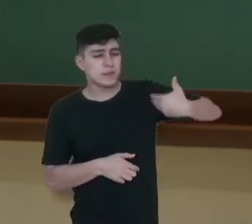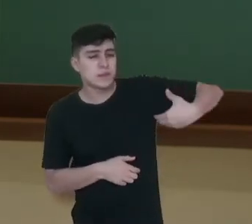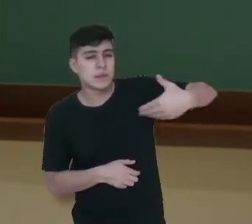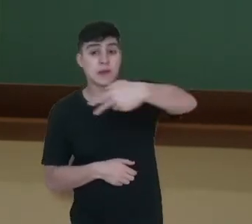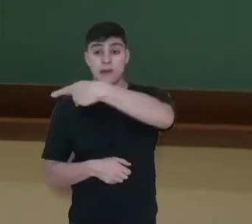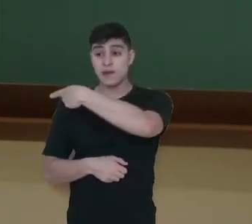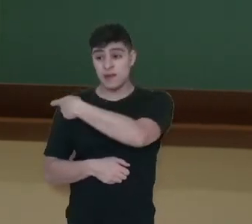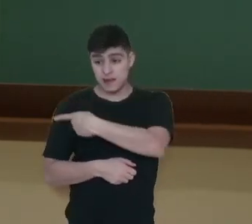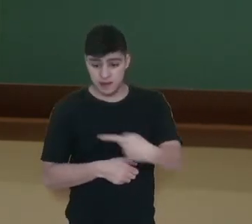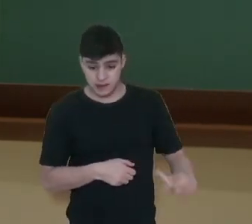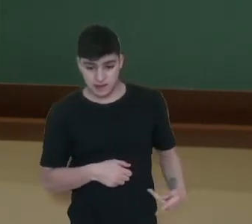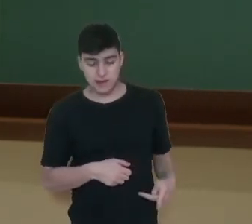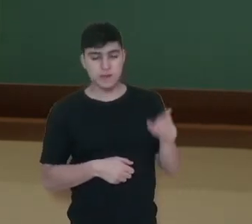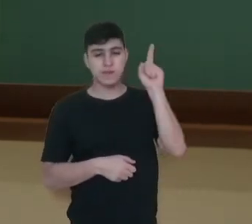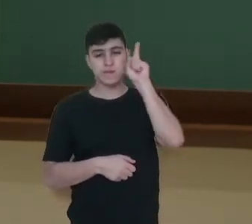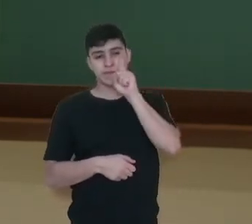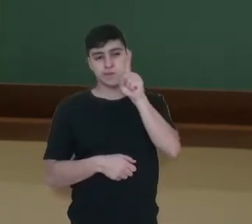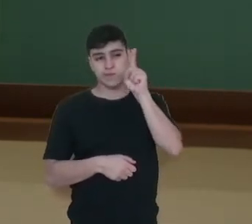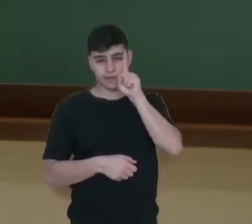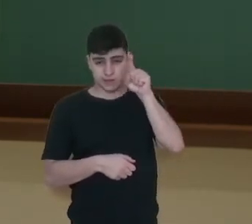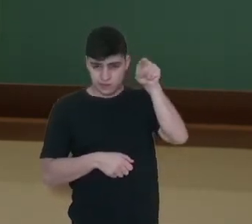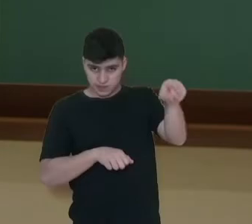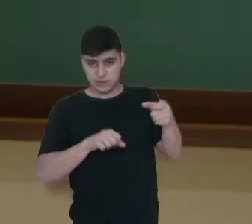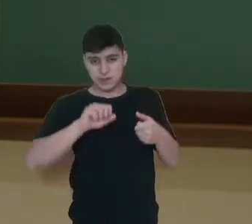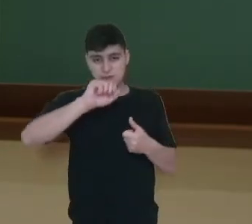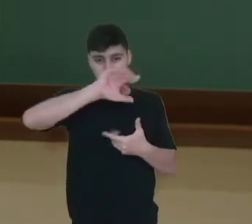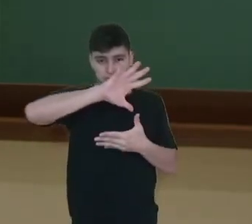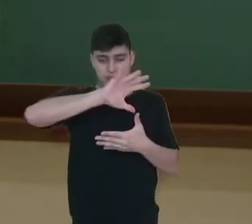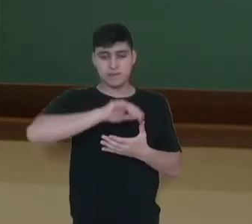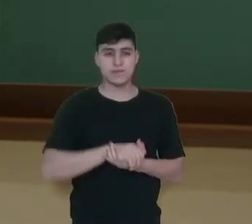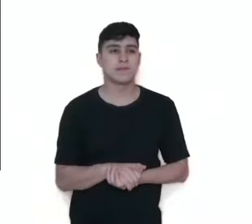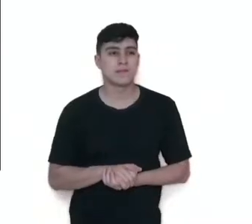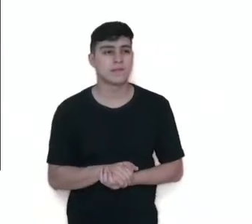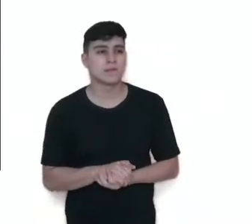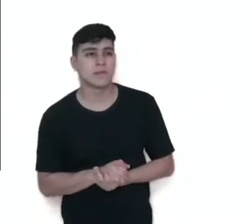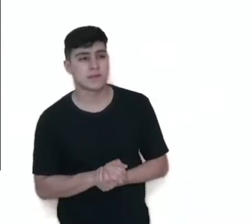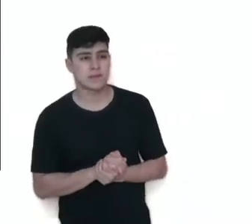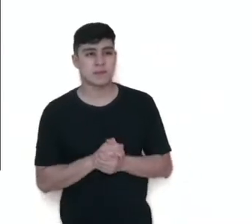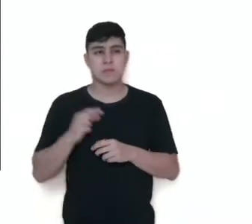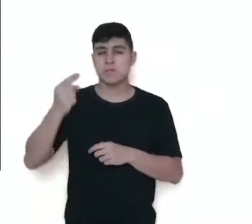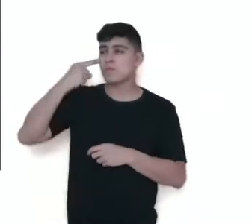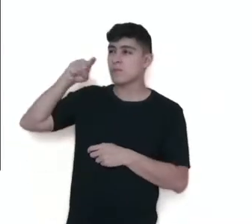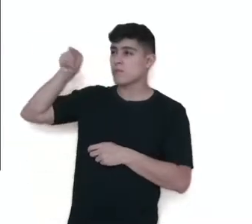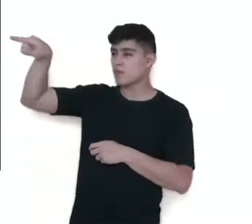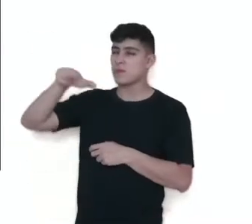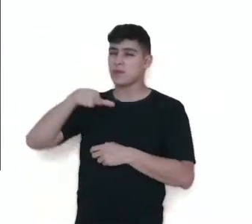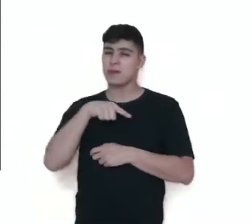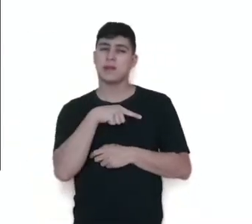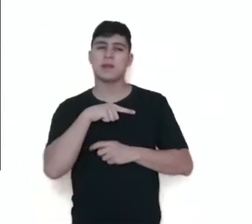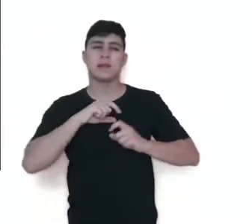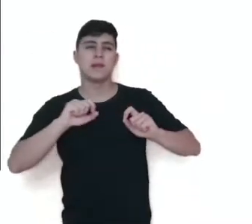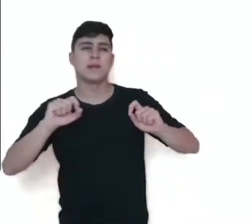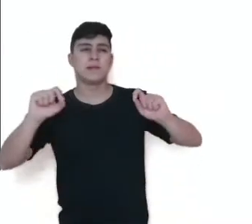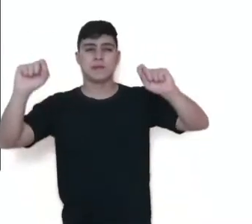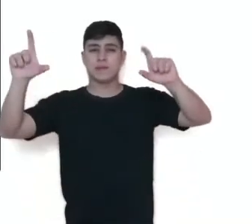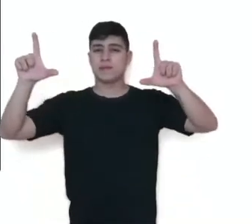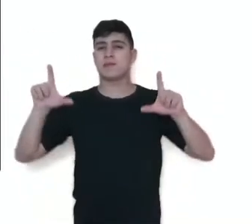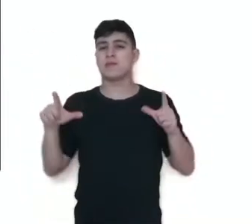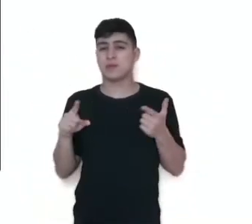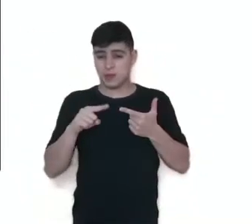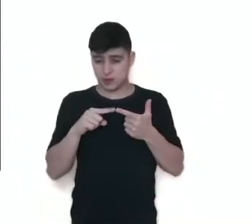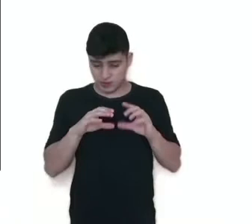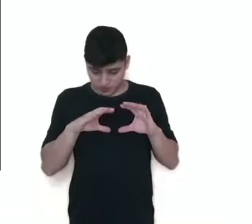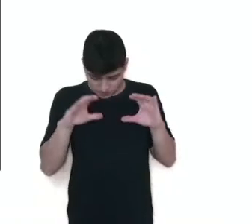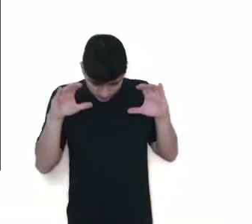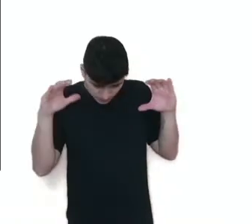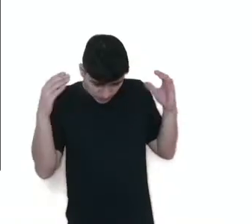presidente dos Estados Unidos da América. E aqui, gente, a gente tem a representação, então, do segundo Congresso Continental,